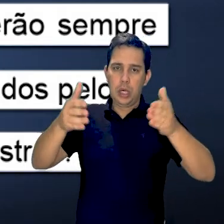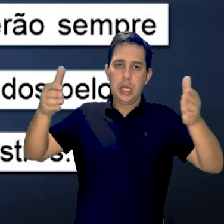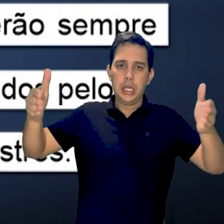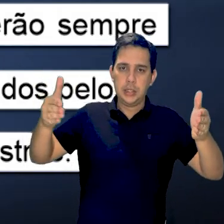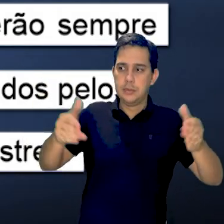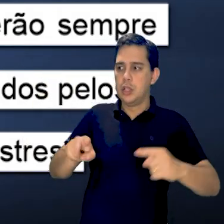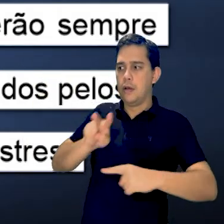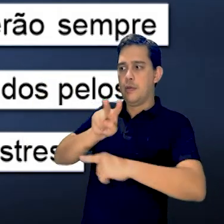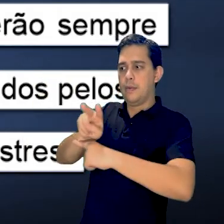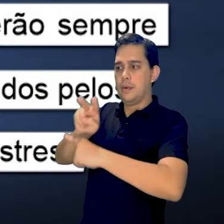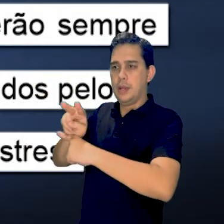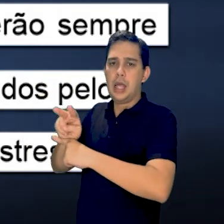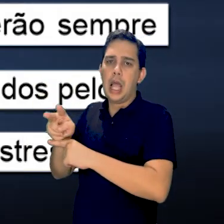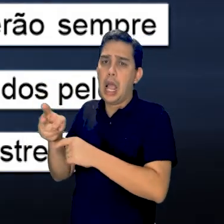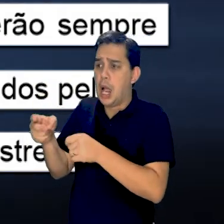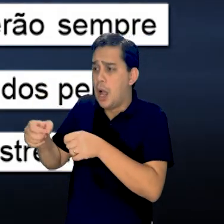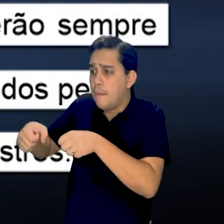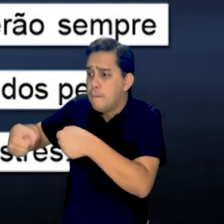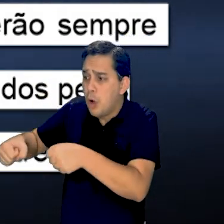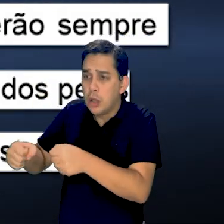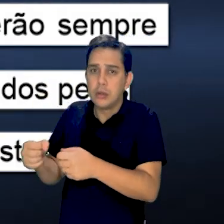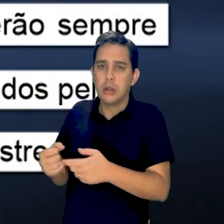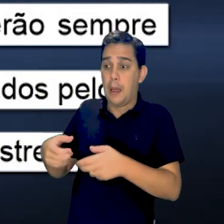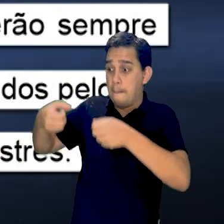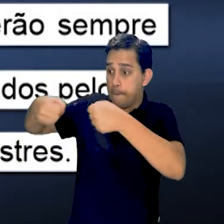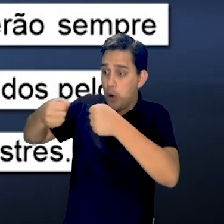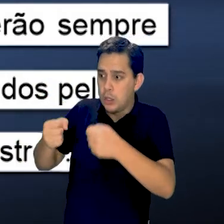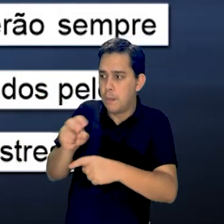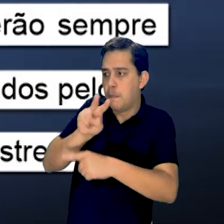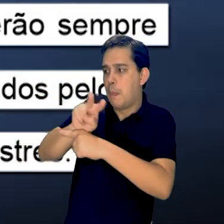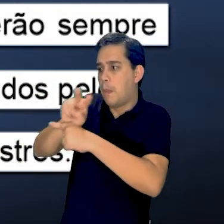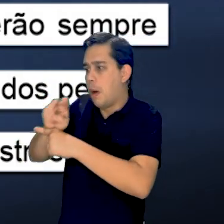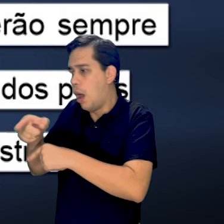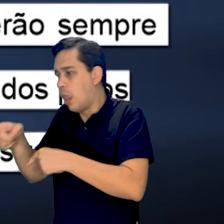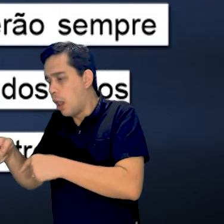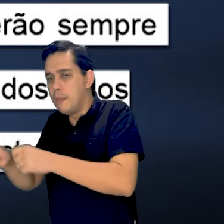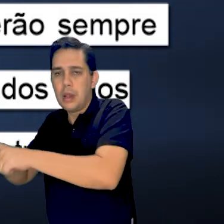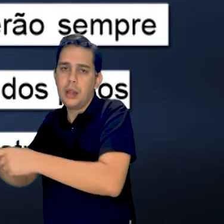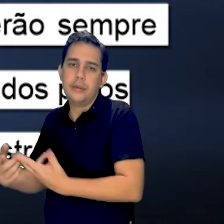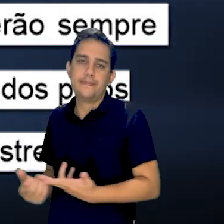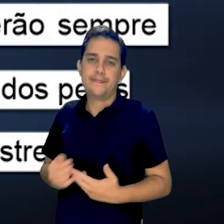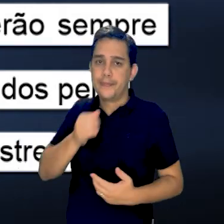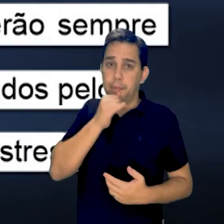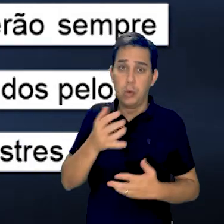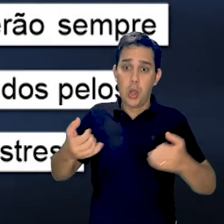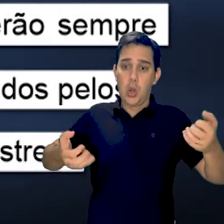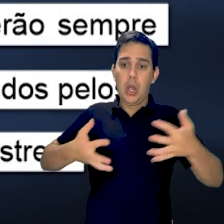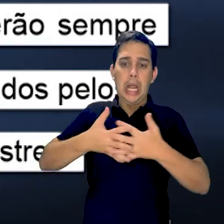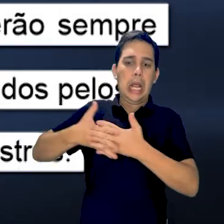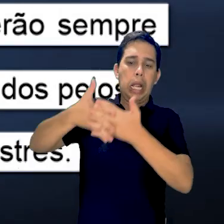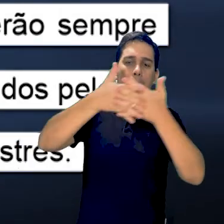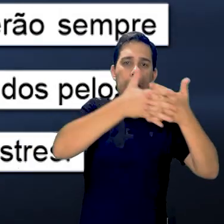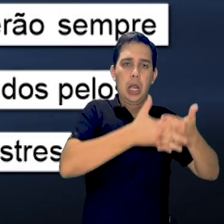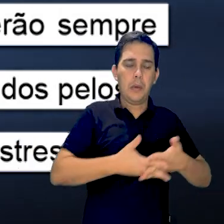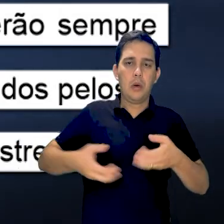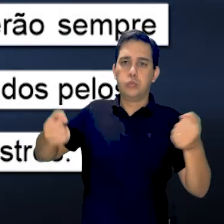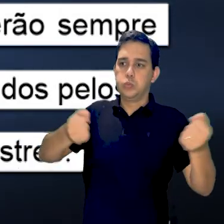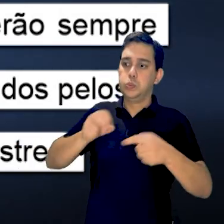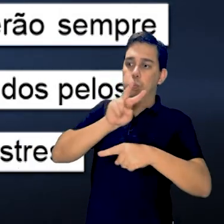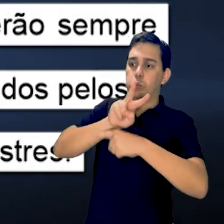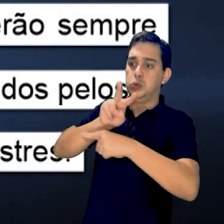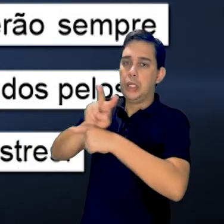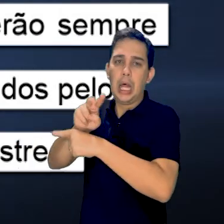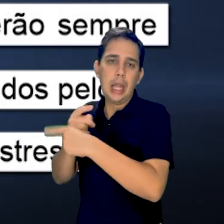em relação aos veículos menores. Isso significa dizer que caminhão tem que resguardar cuidado em relação a ônibus, ônibus em relação a